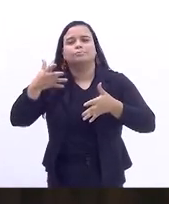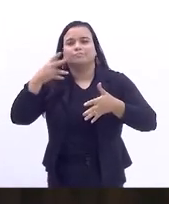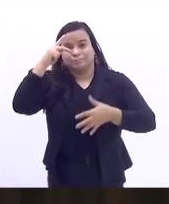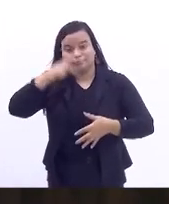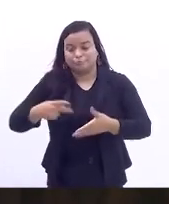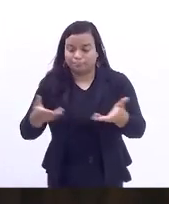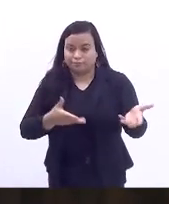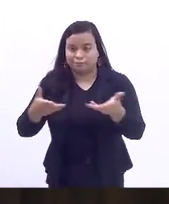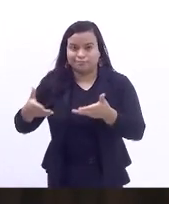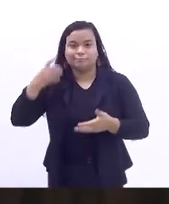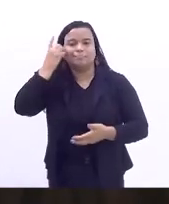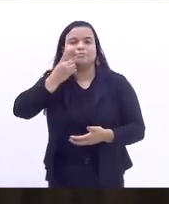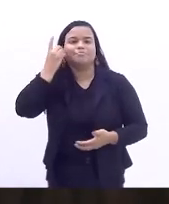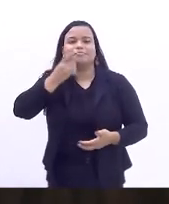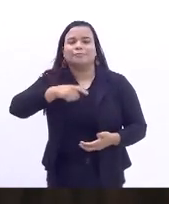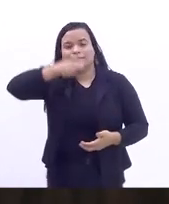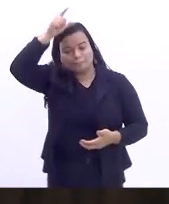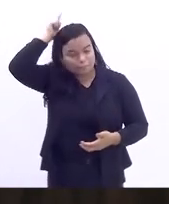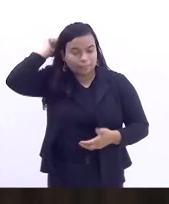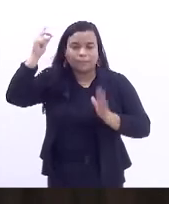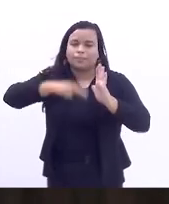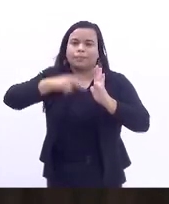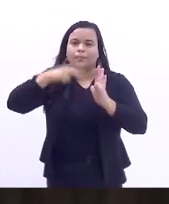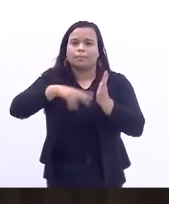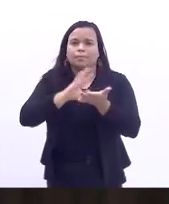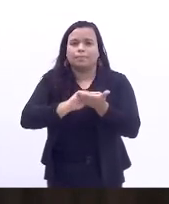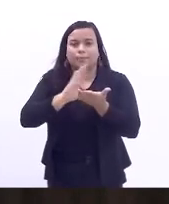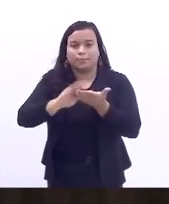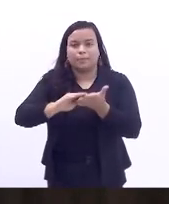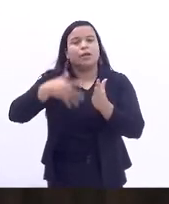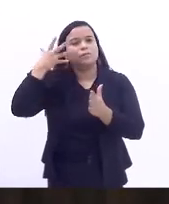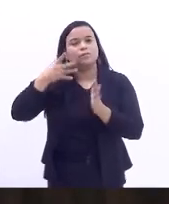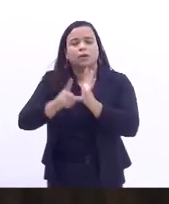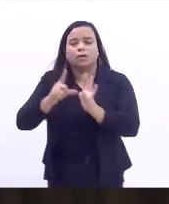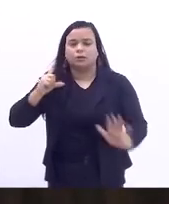convida o nobre deputado Luiz Paulo para fazer leitura da ata da sessão anterior.